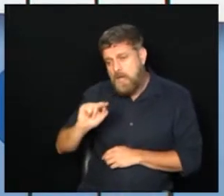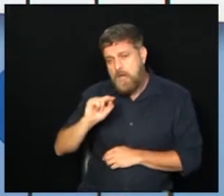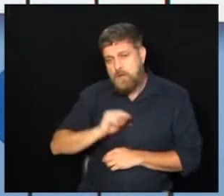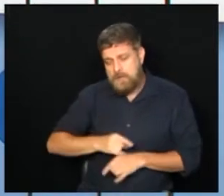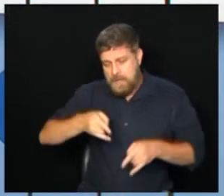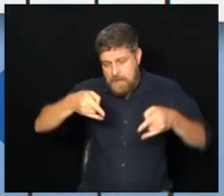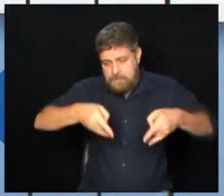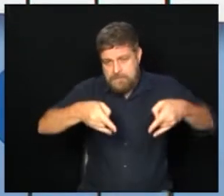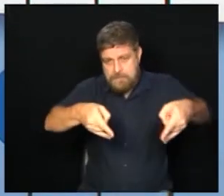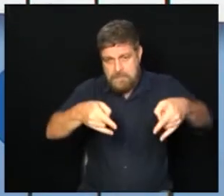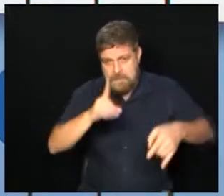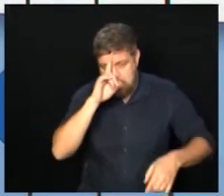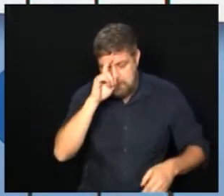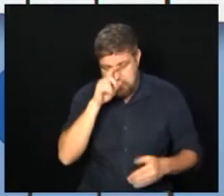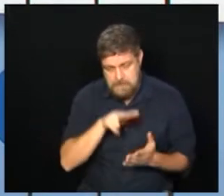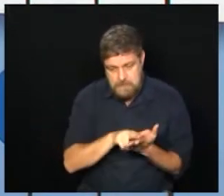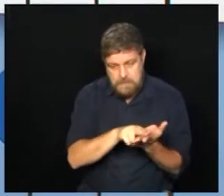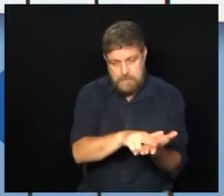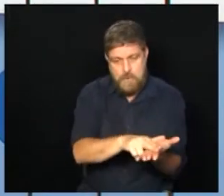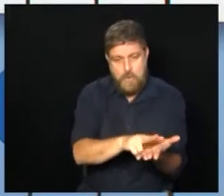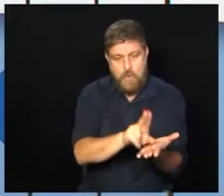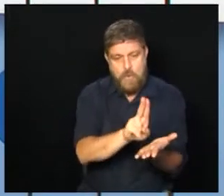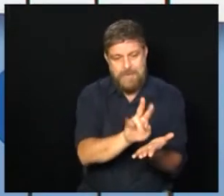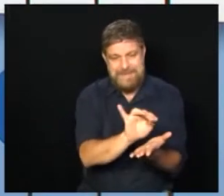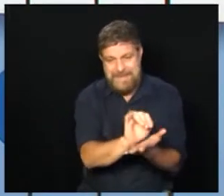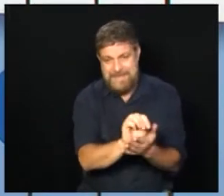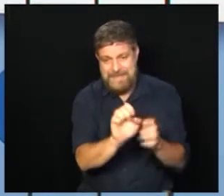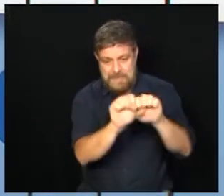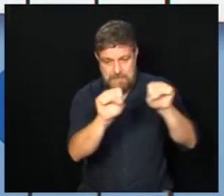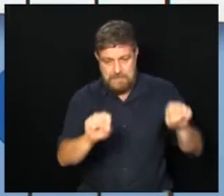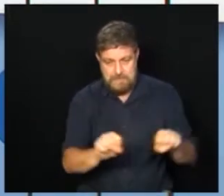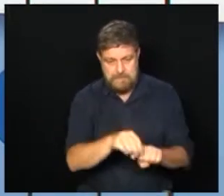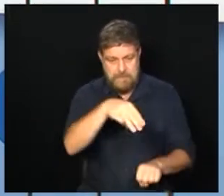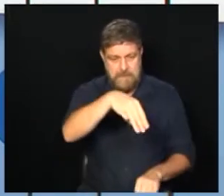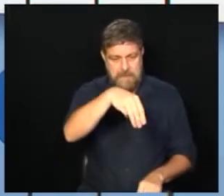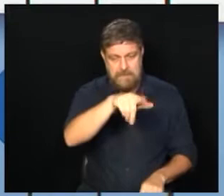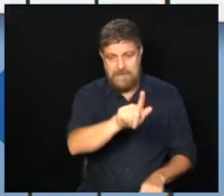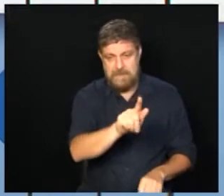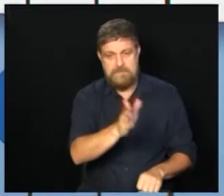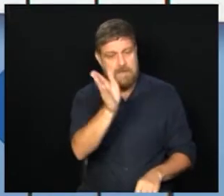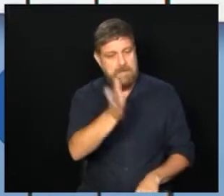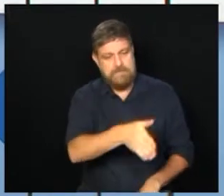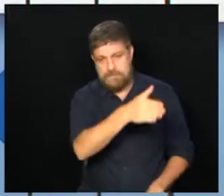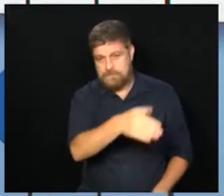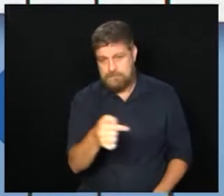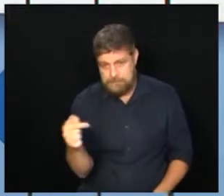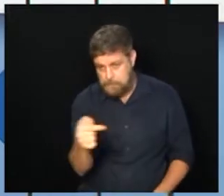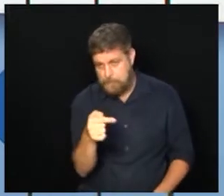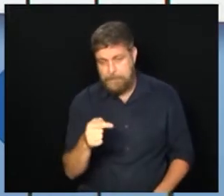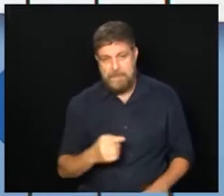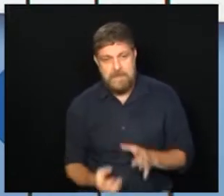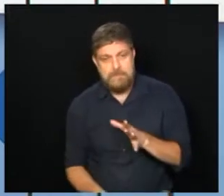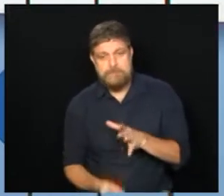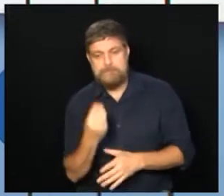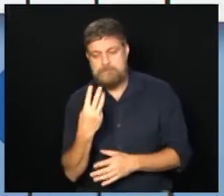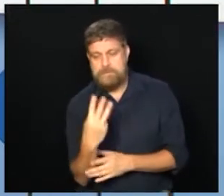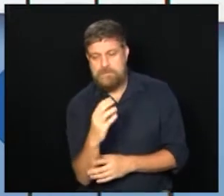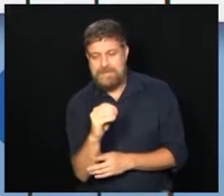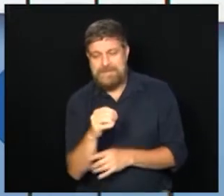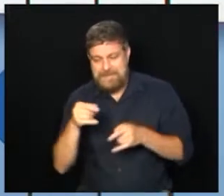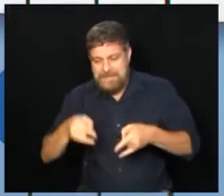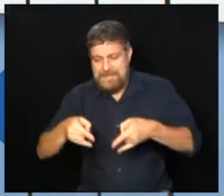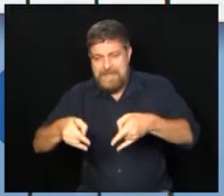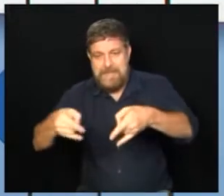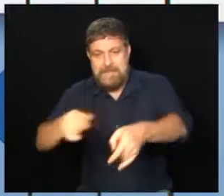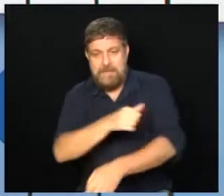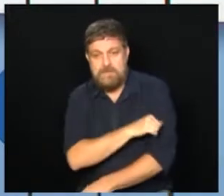UTI Covid que ficam no Hospital Mário Gatti serão desativados para, então, a instalação de 30 leitos de